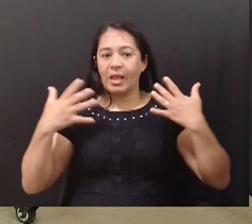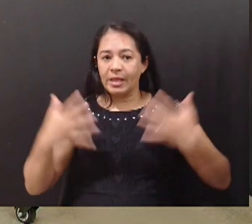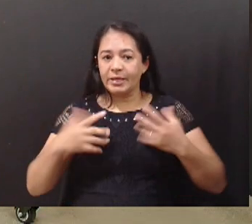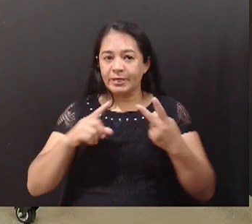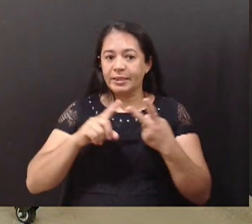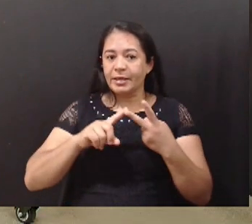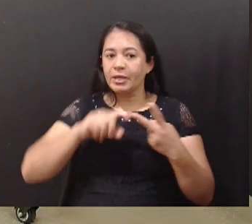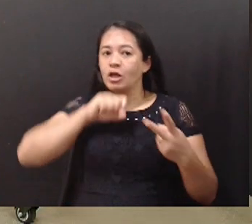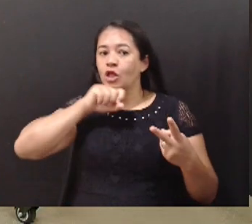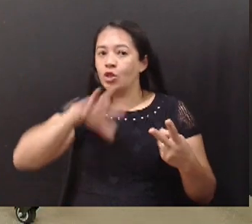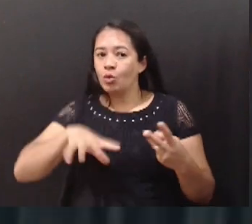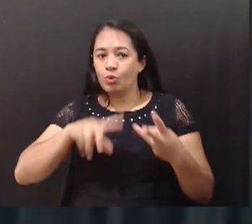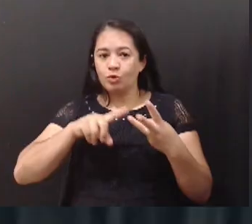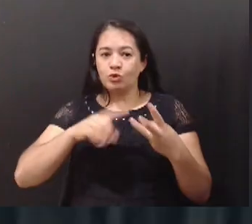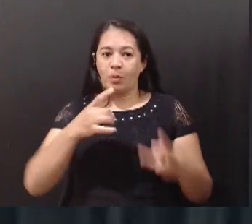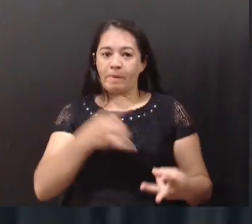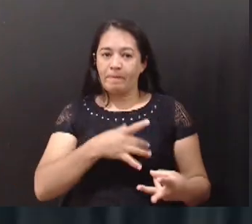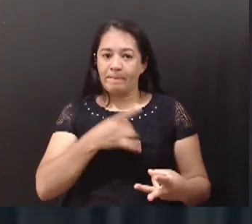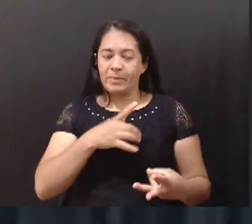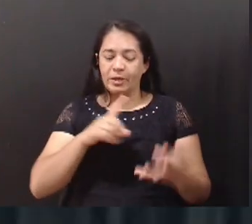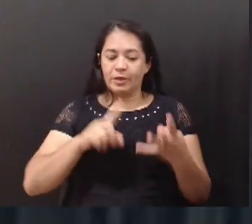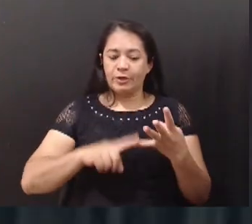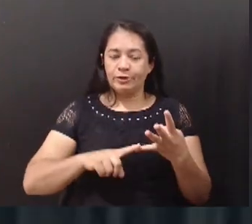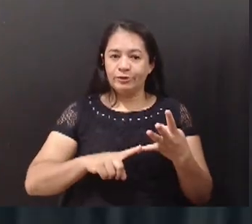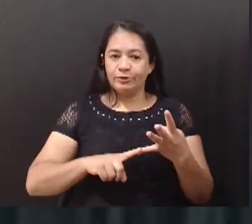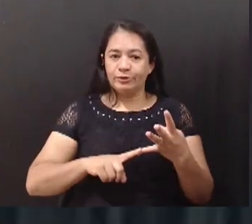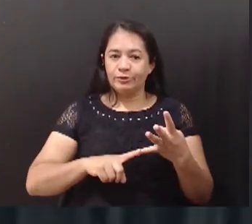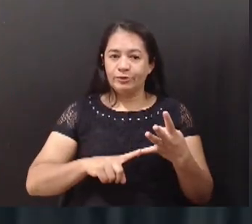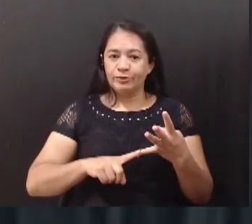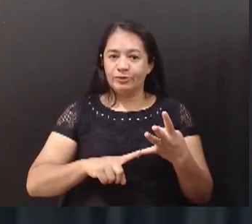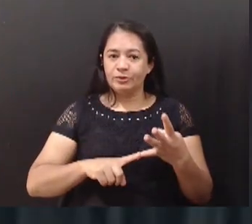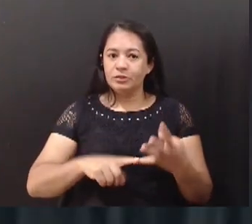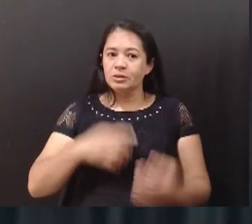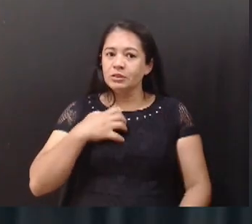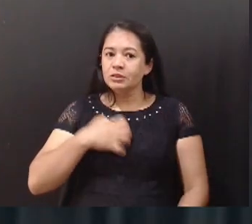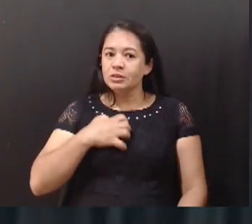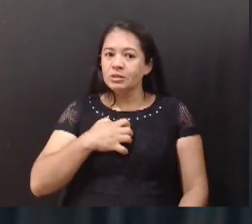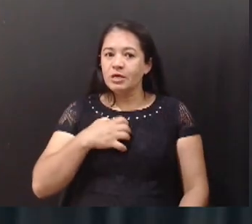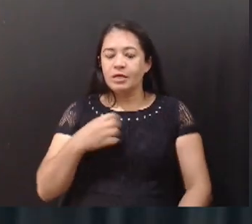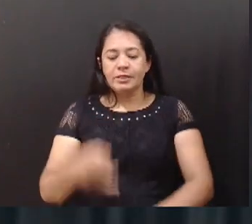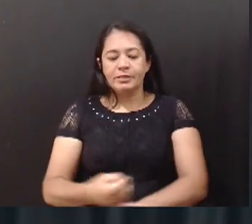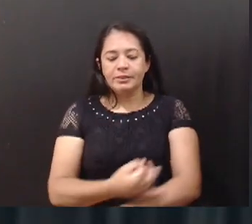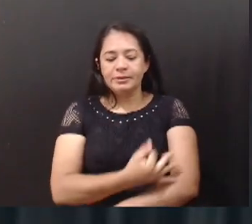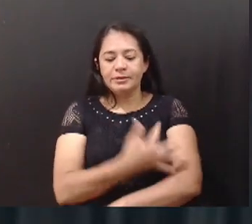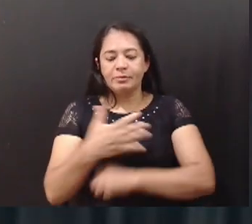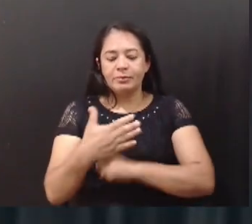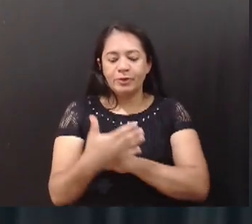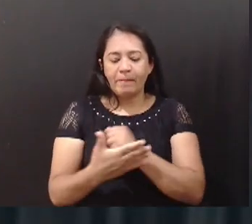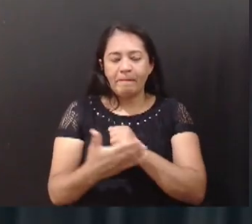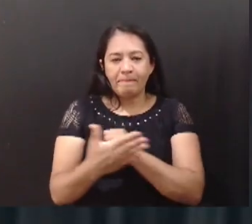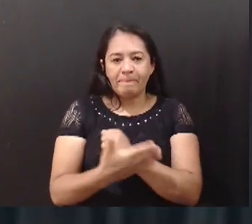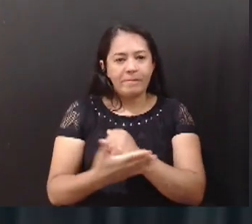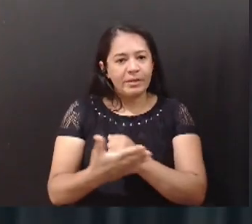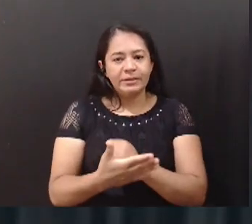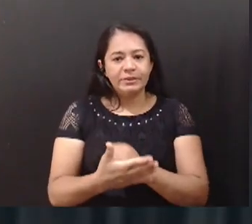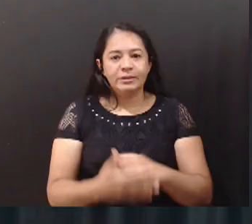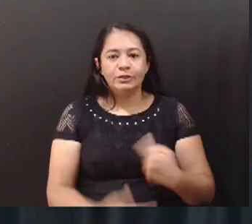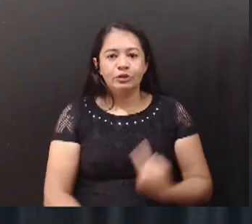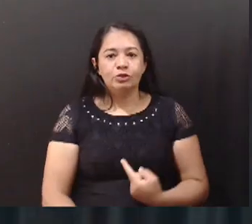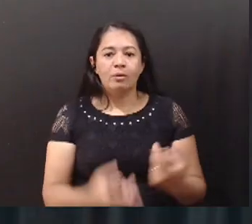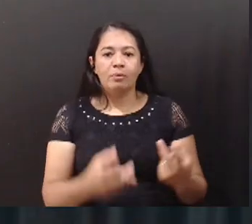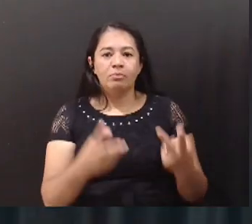raiva. O primeiro filme. Uhum. Essas são as emoções básicas. Então, são as emoções que a gente vê, inclusive,